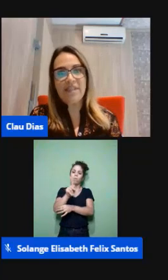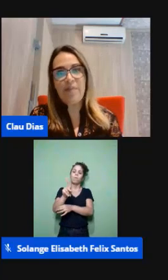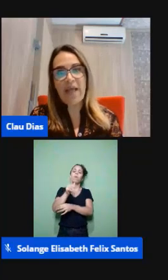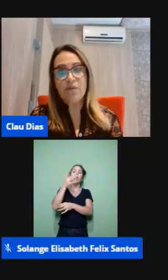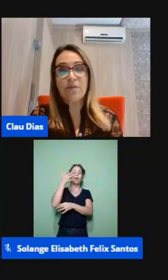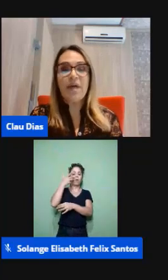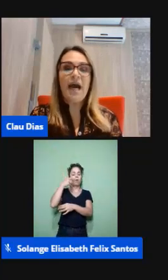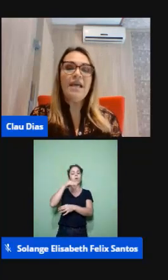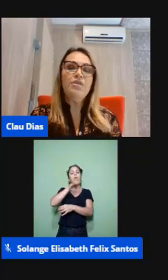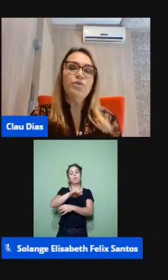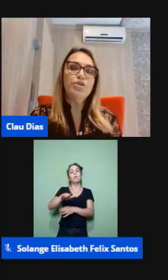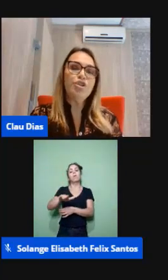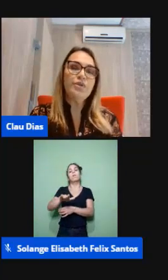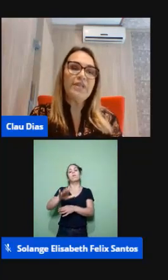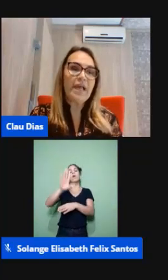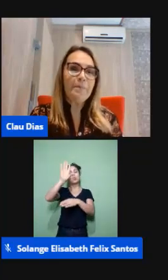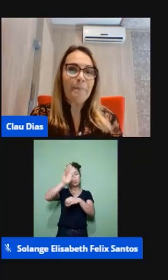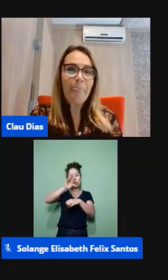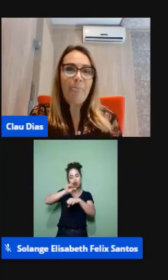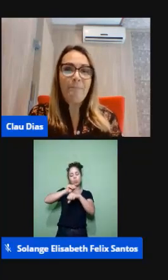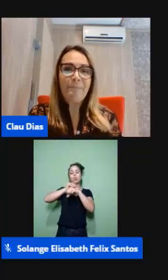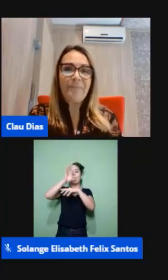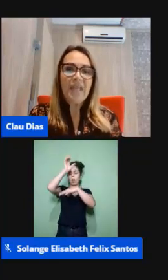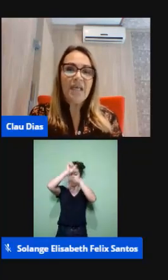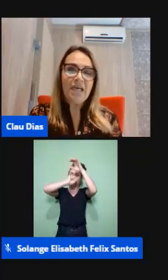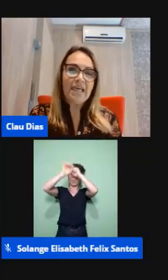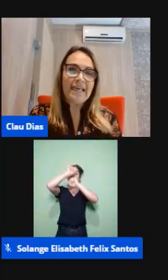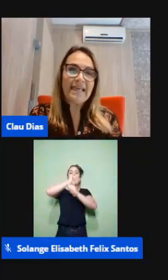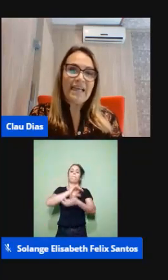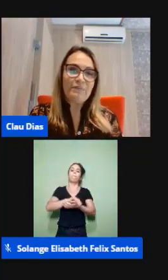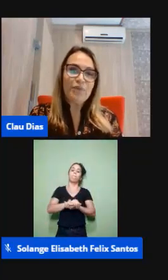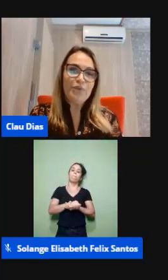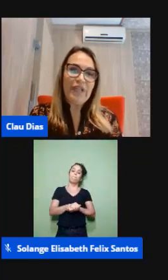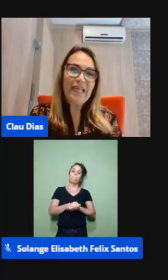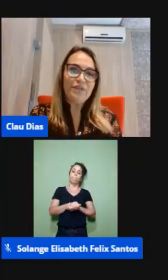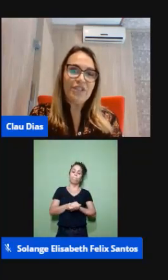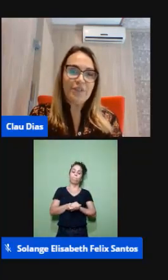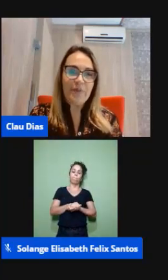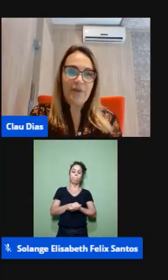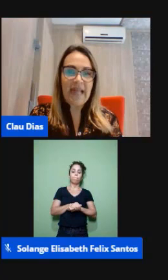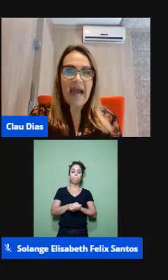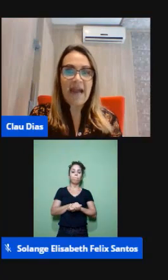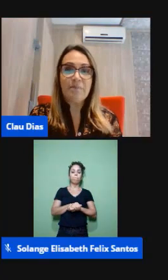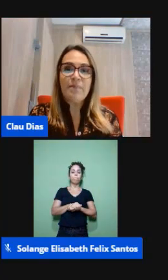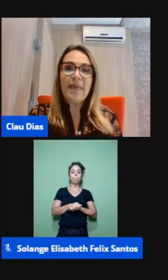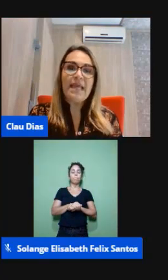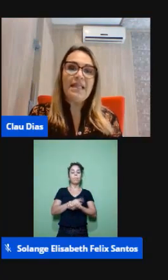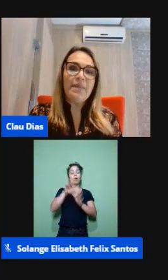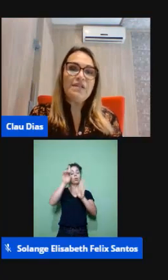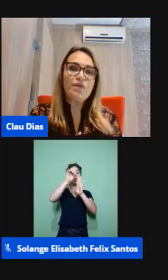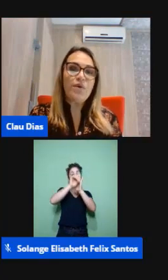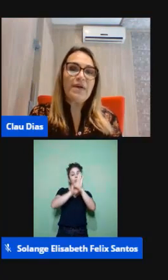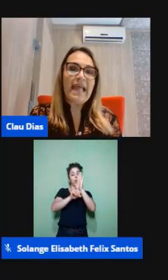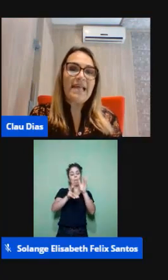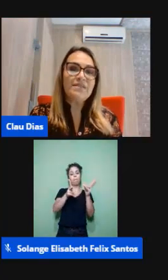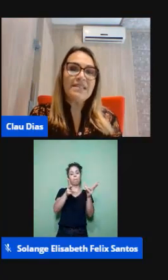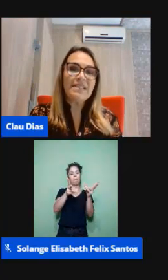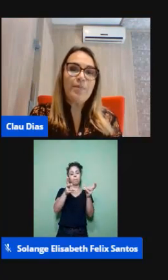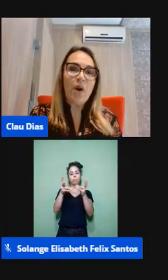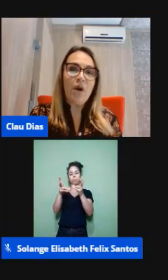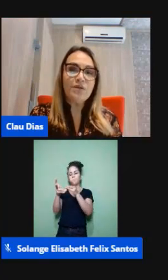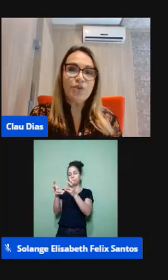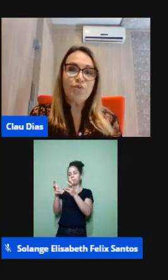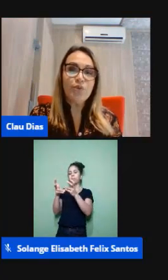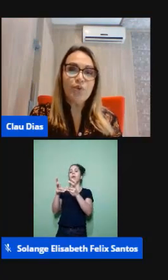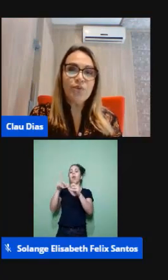adquirindo conhecimento. Aí, o último, né, é o direito de explorar elementos concretos